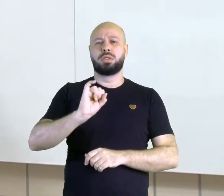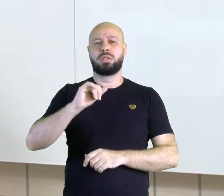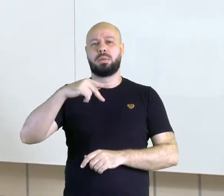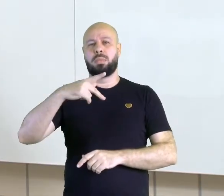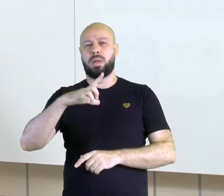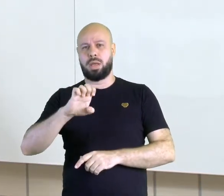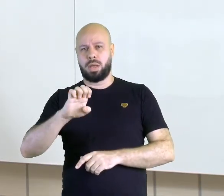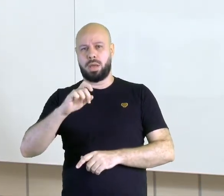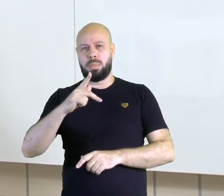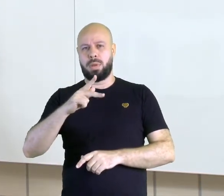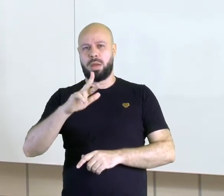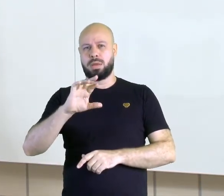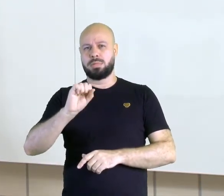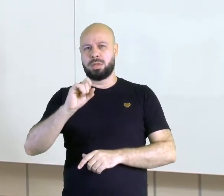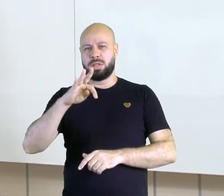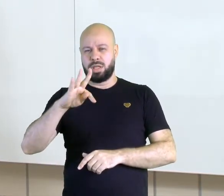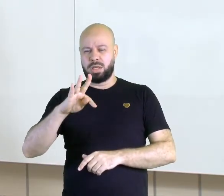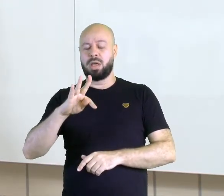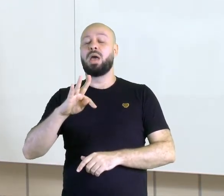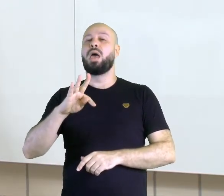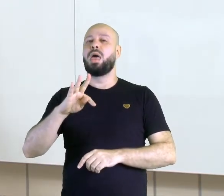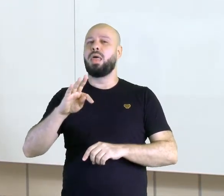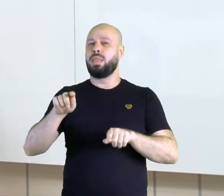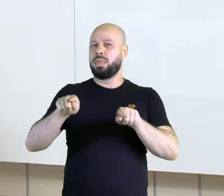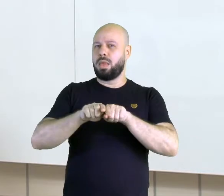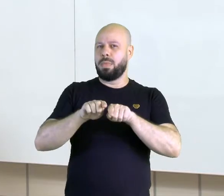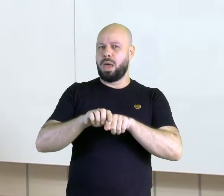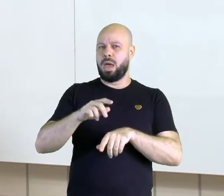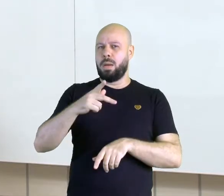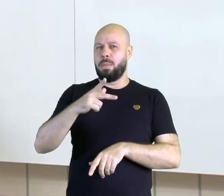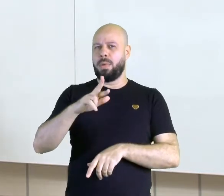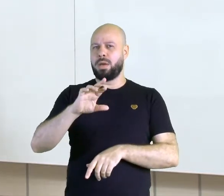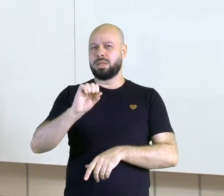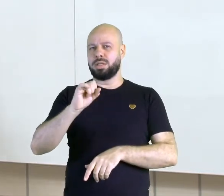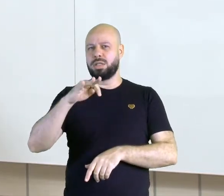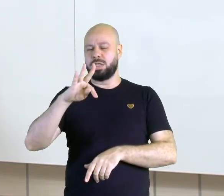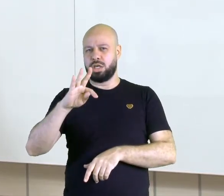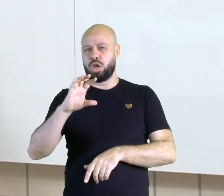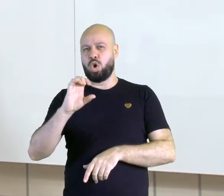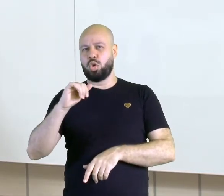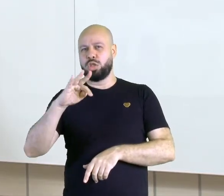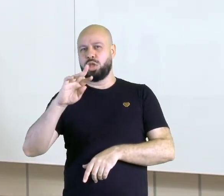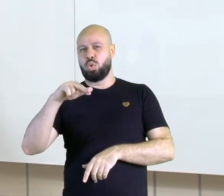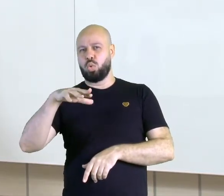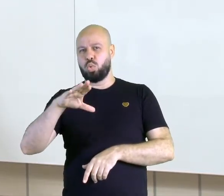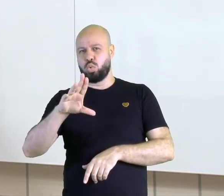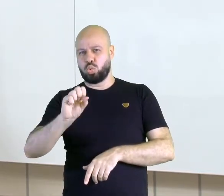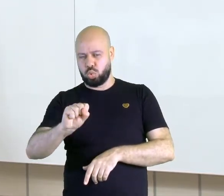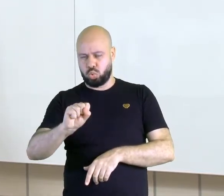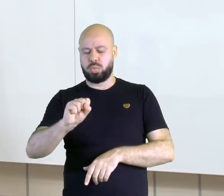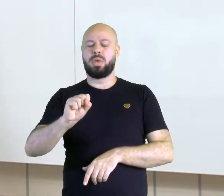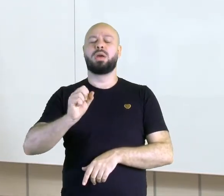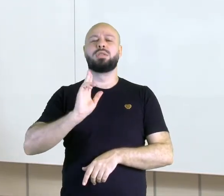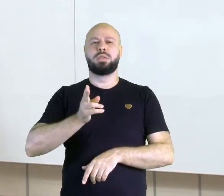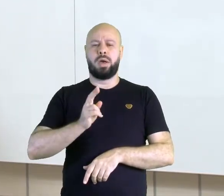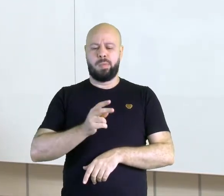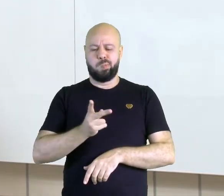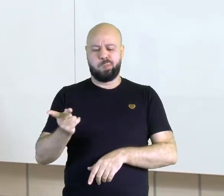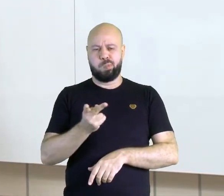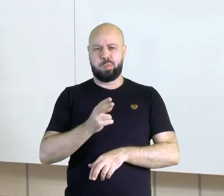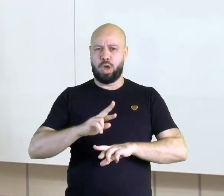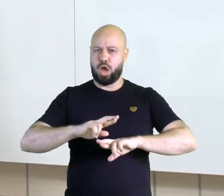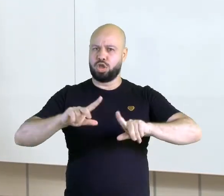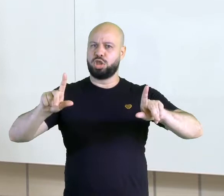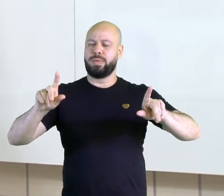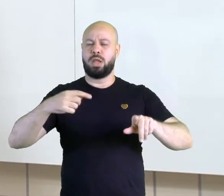versus Present Continuous, vocês lembram? Trabalhamos as diferenças básicas desses tempos verbais muito utilizados por nós no